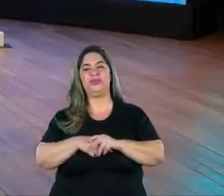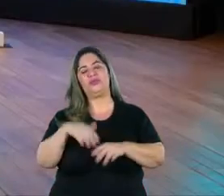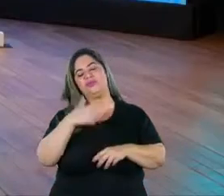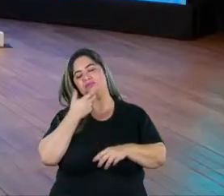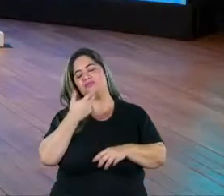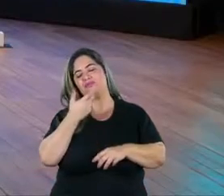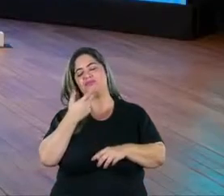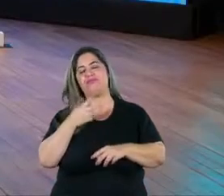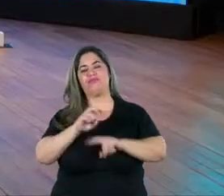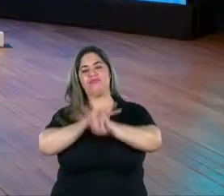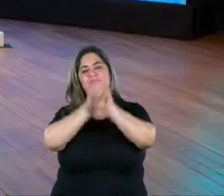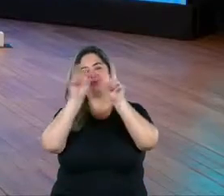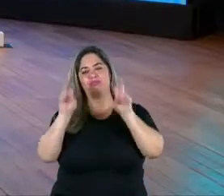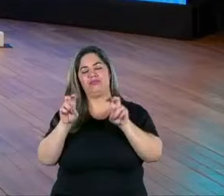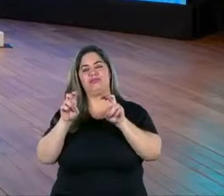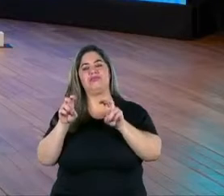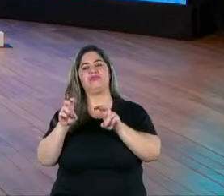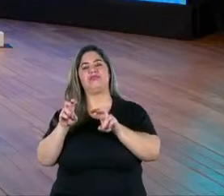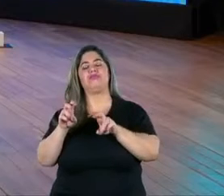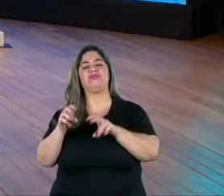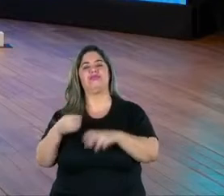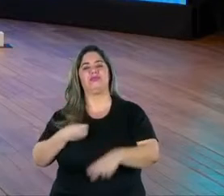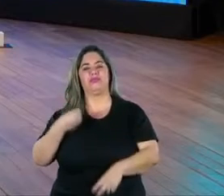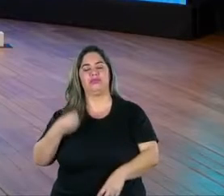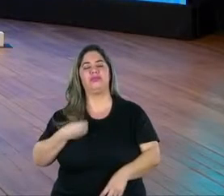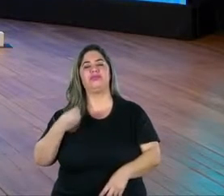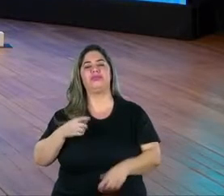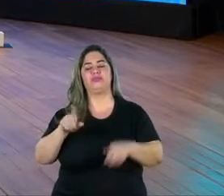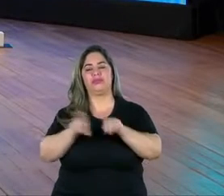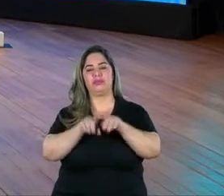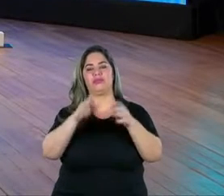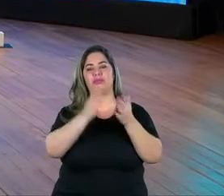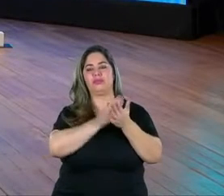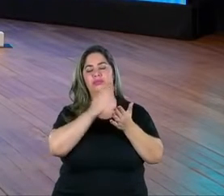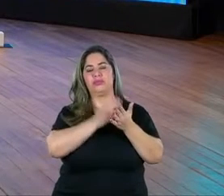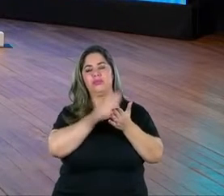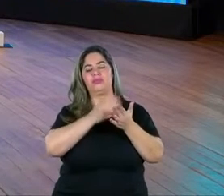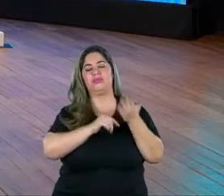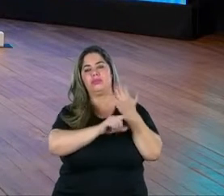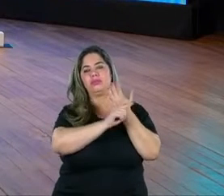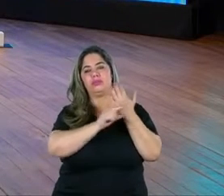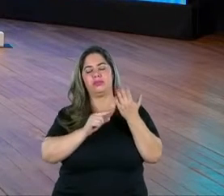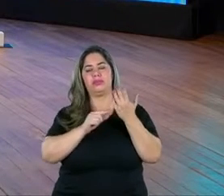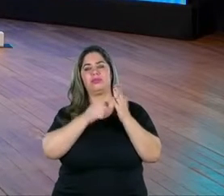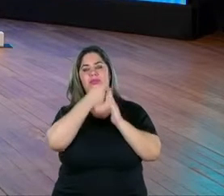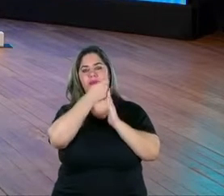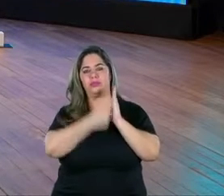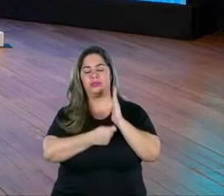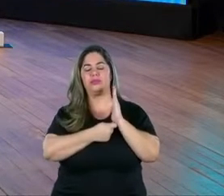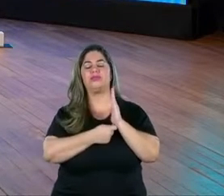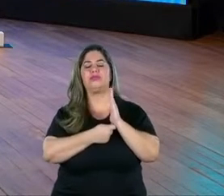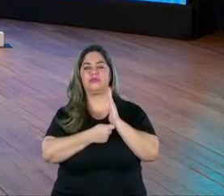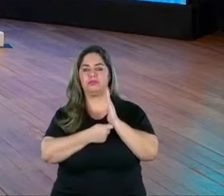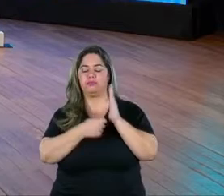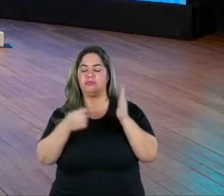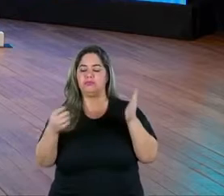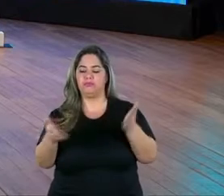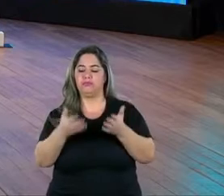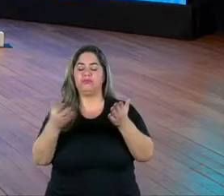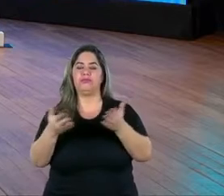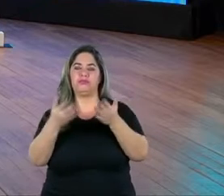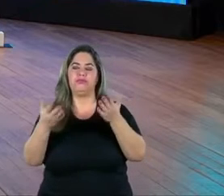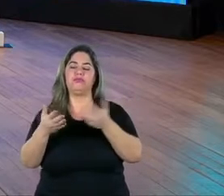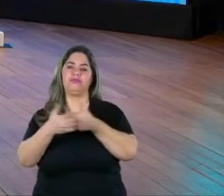falar sobre a vida e a obra desse autor aí tão, tão produtivo,